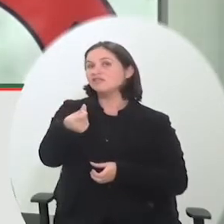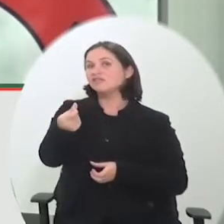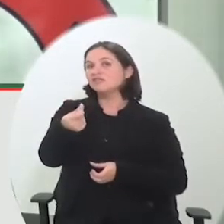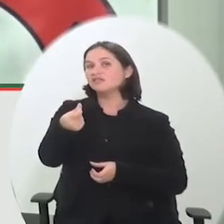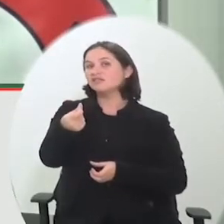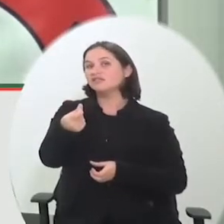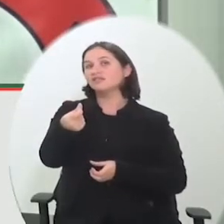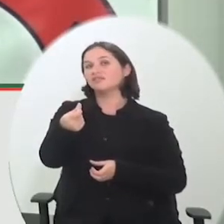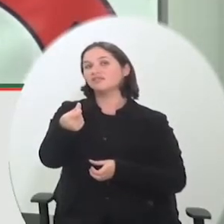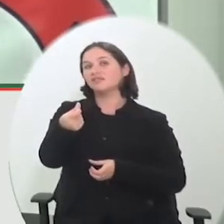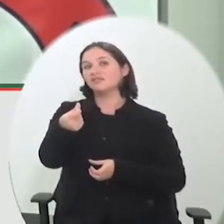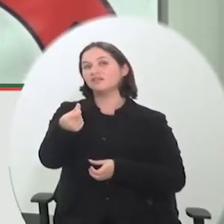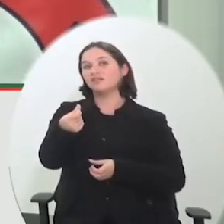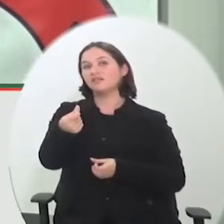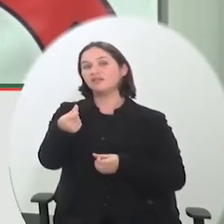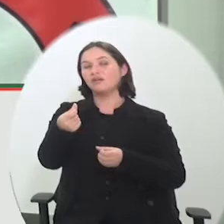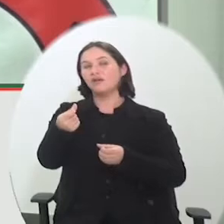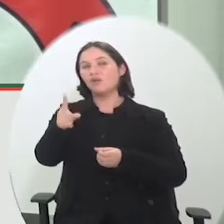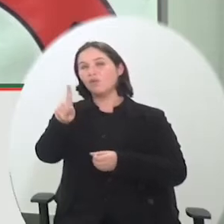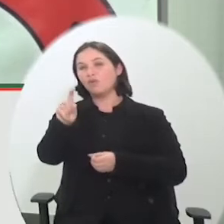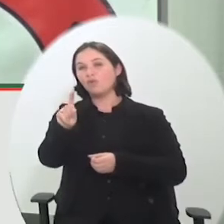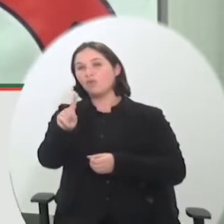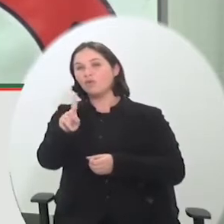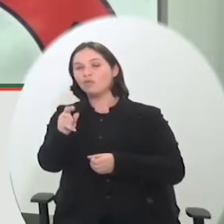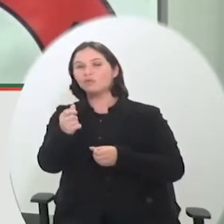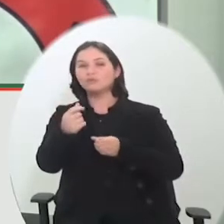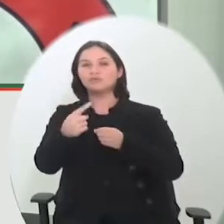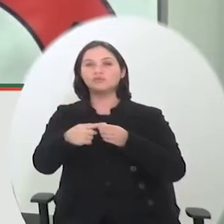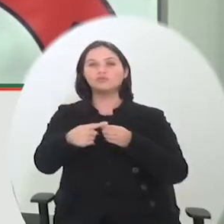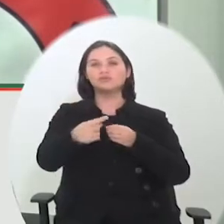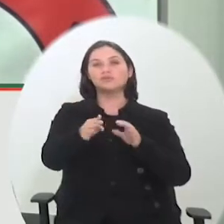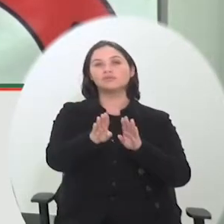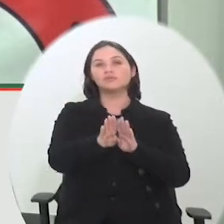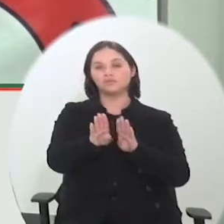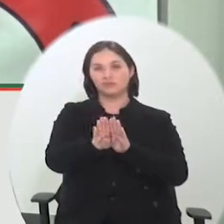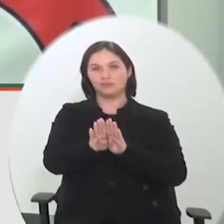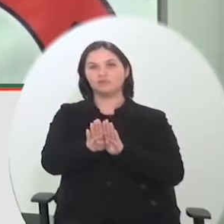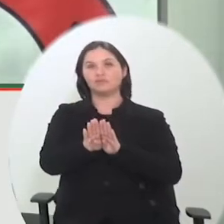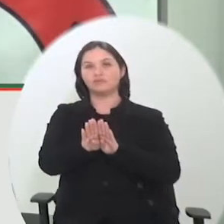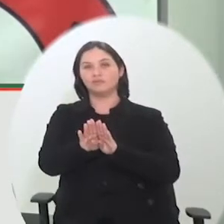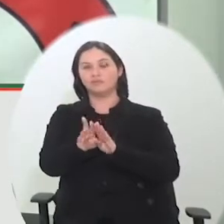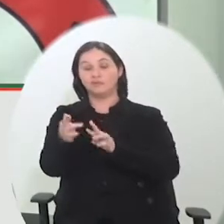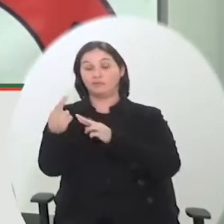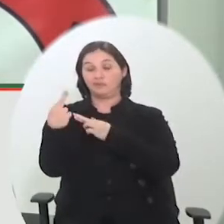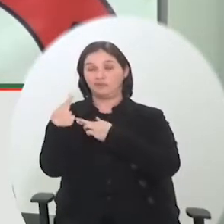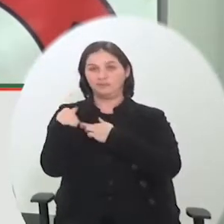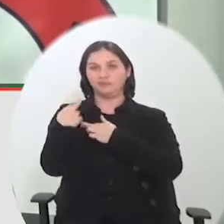abrange 12 municípios e aproximadamente 450 mil habitantes. Meu muito obrigado.